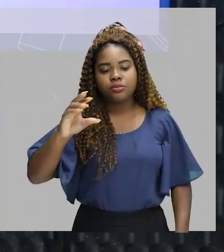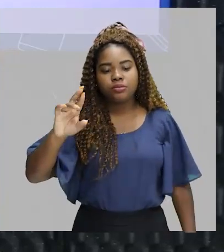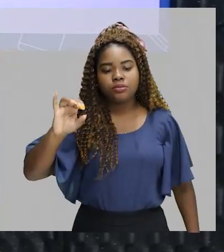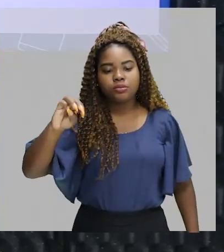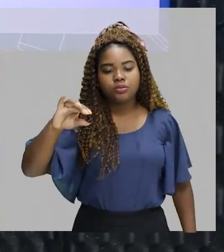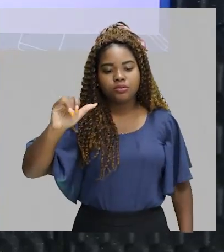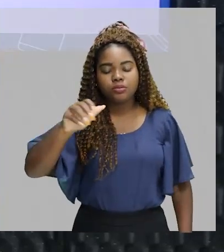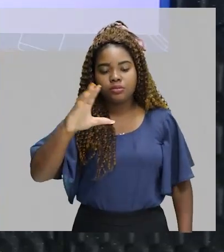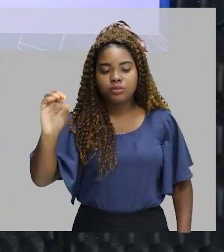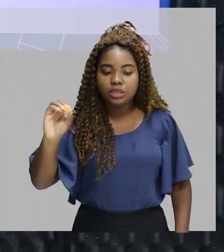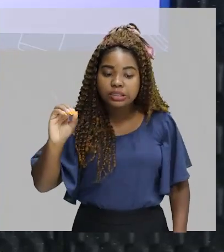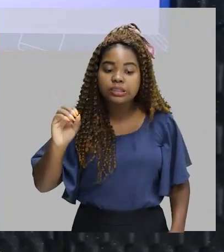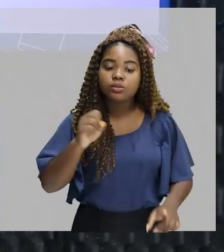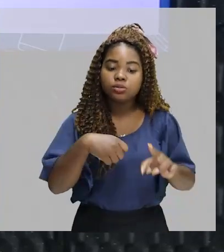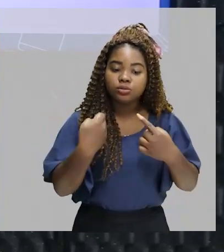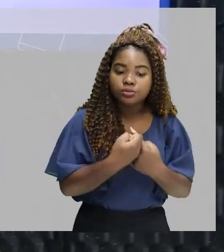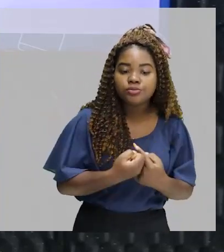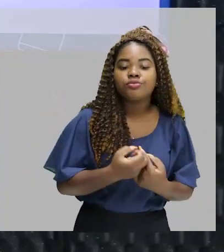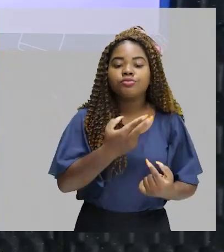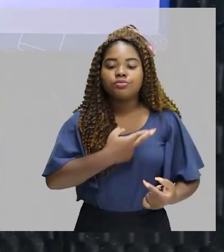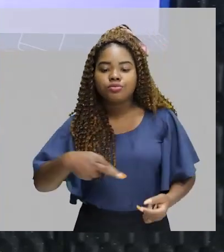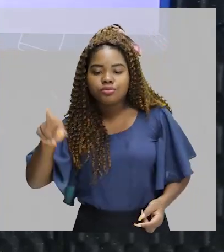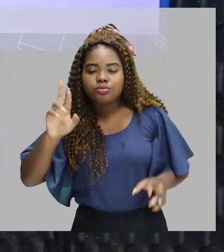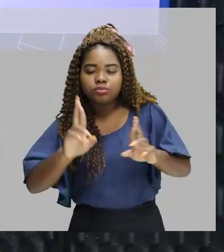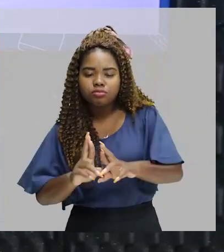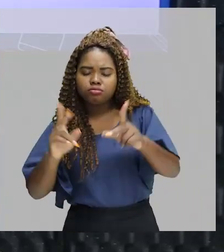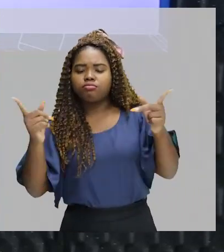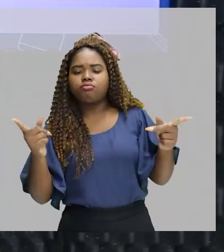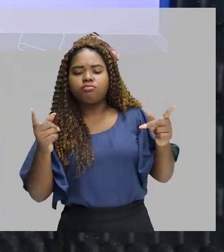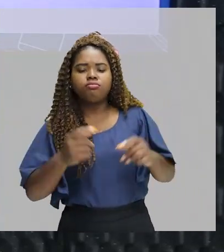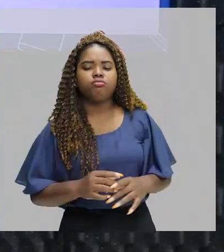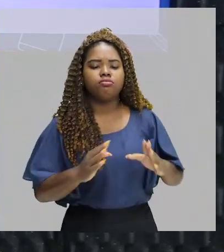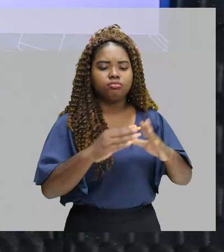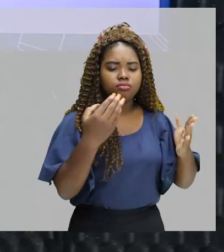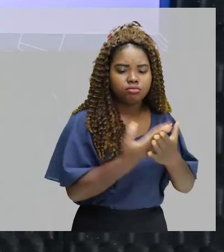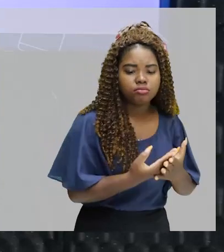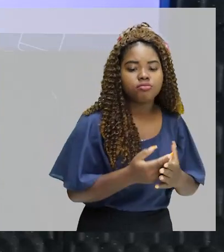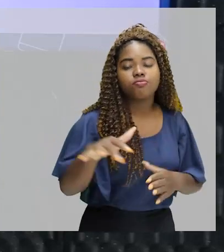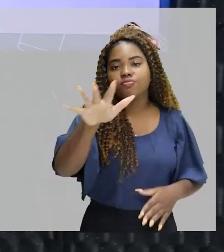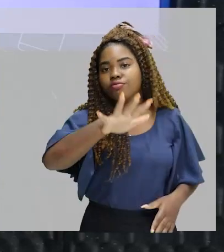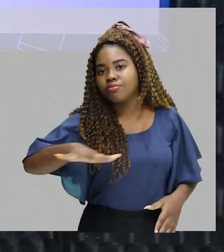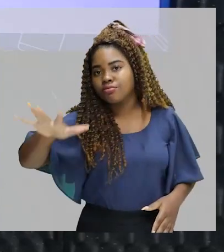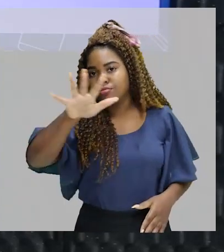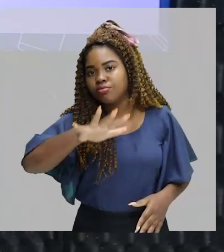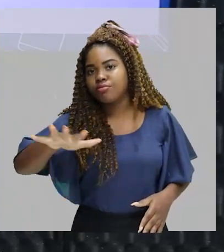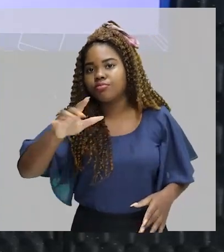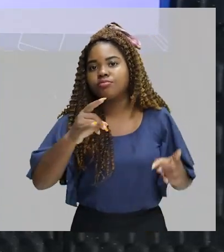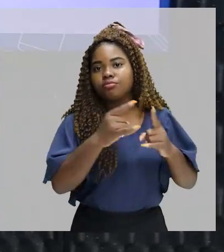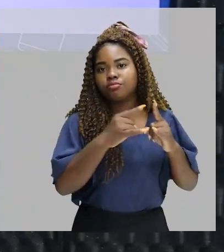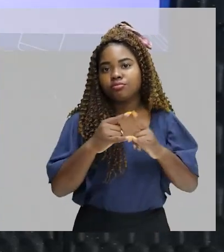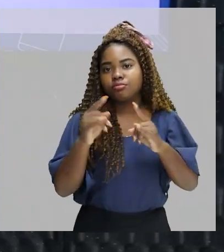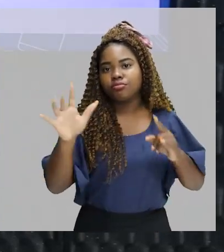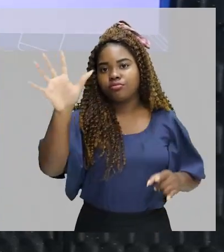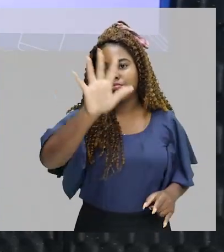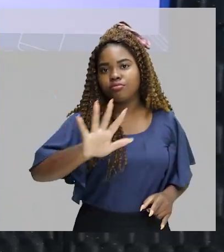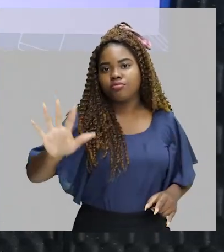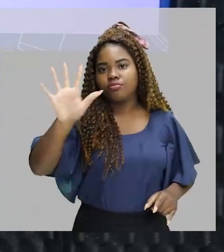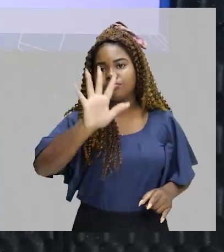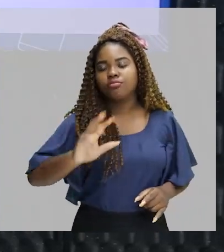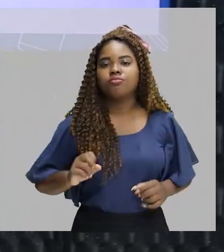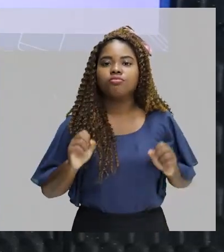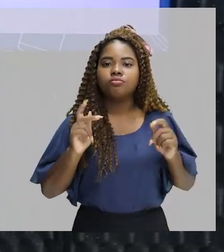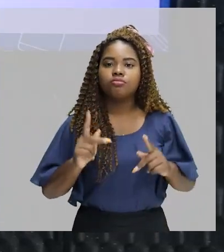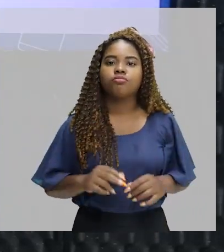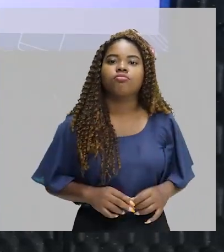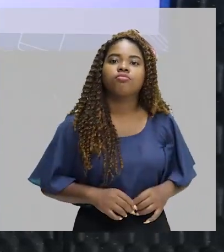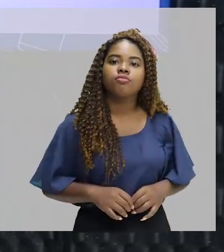corporações, dessas religiões diferentes, das instituições sociais de forma geral. Aí a gente trata do racismo institucional,